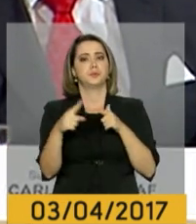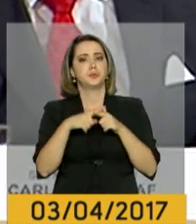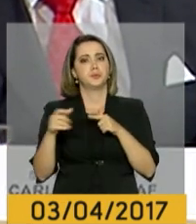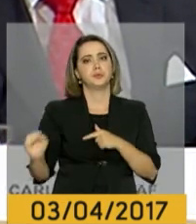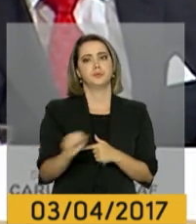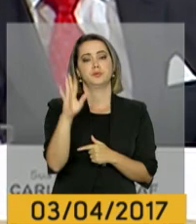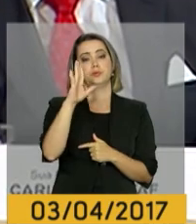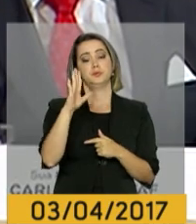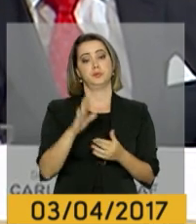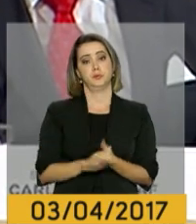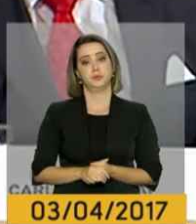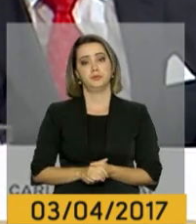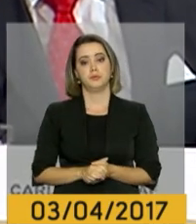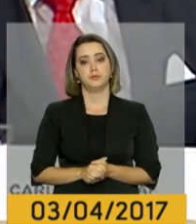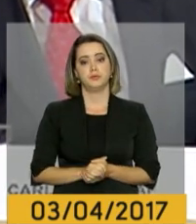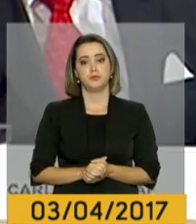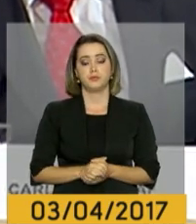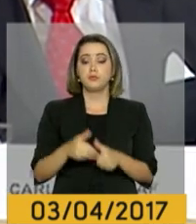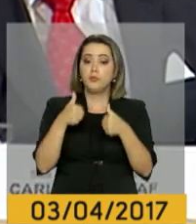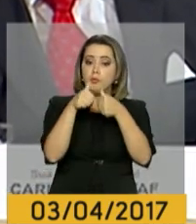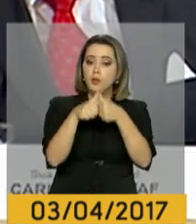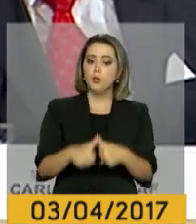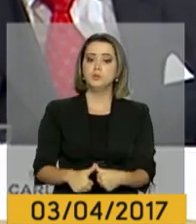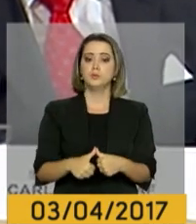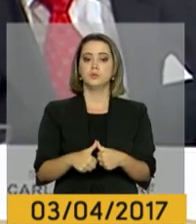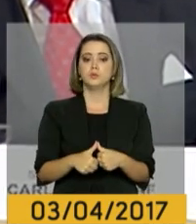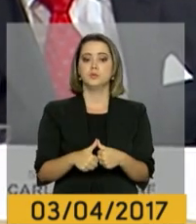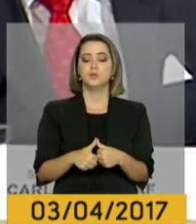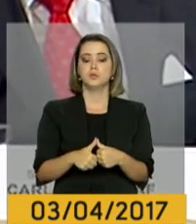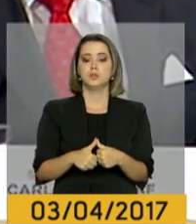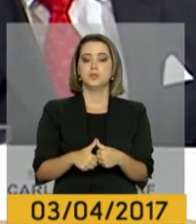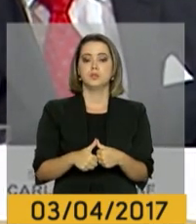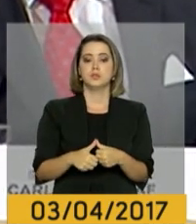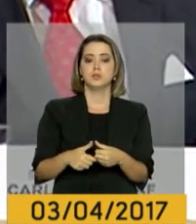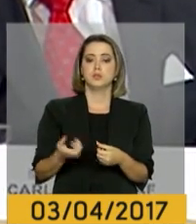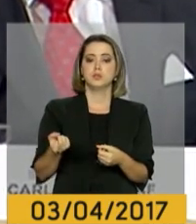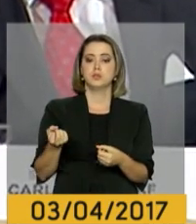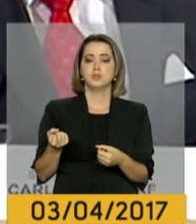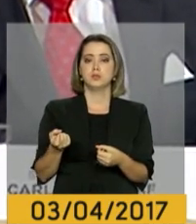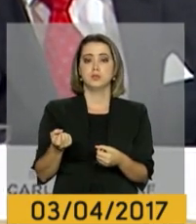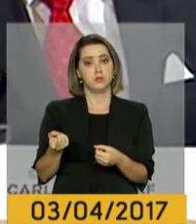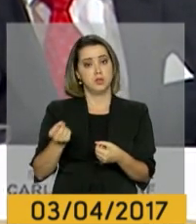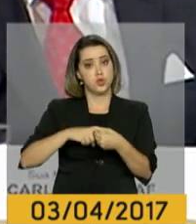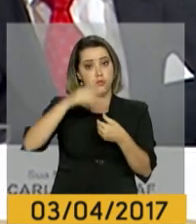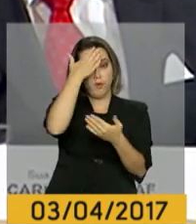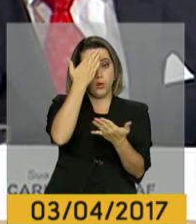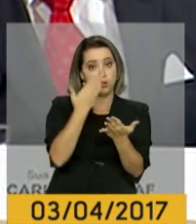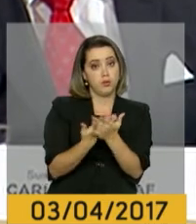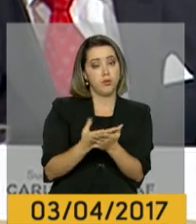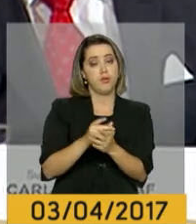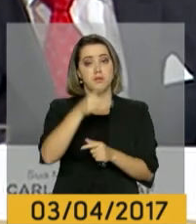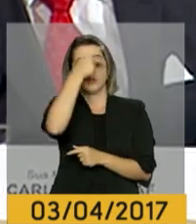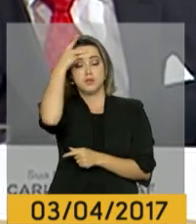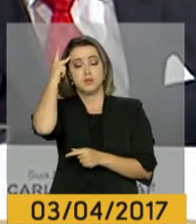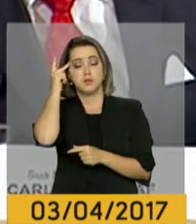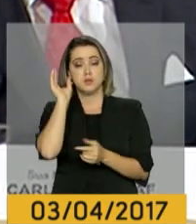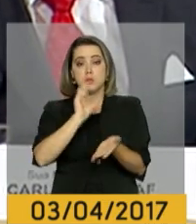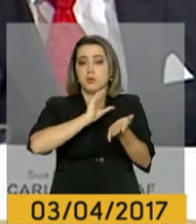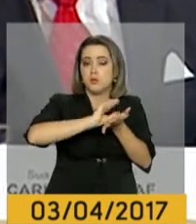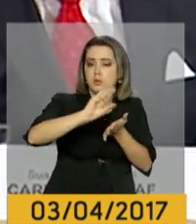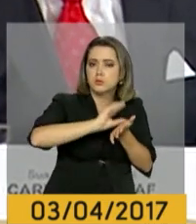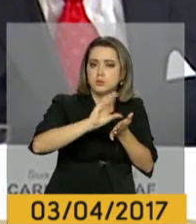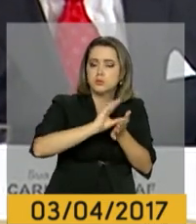inflação. Está de volta, convenhamos, a confiança dos investidores e dos